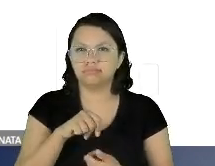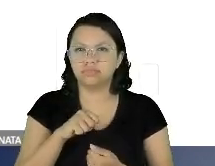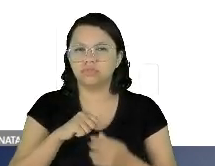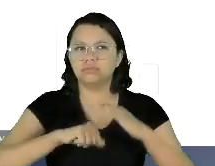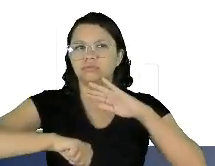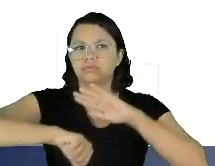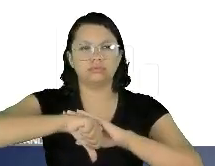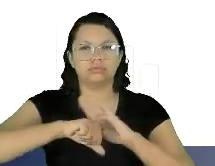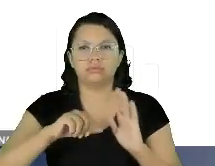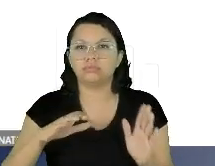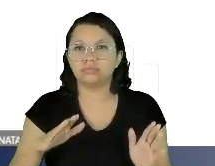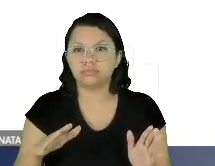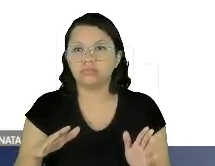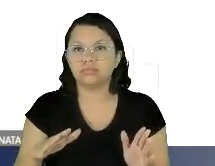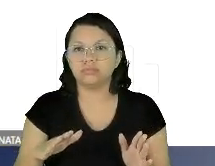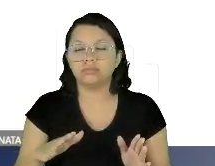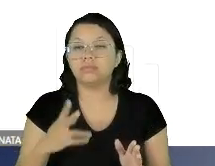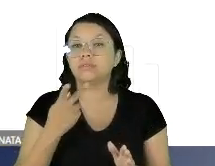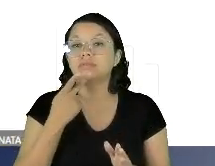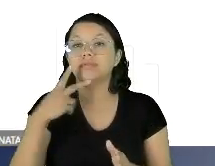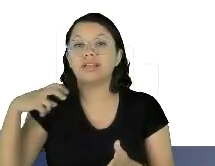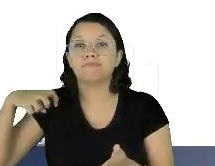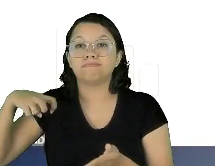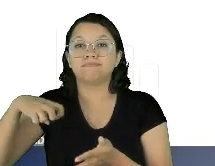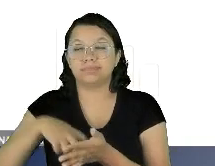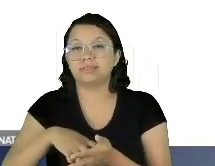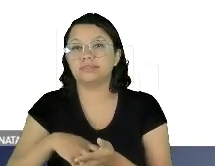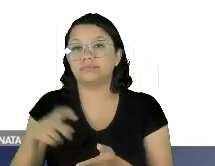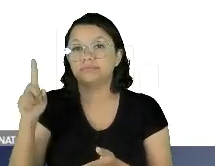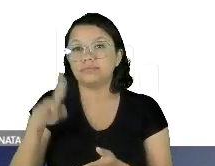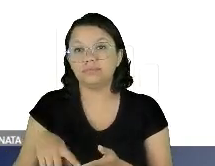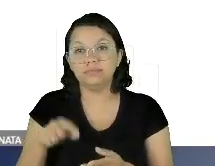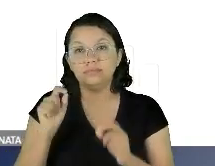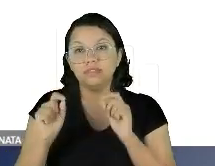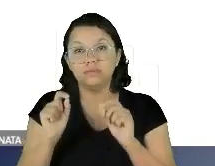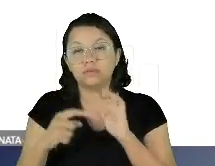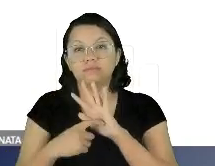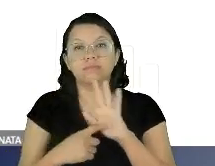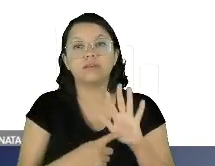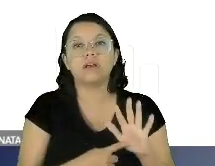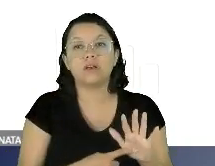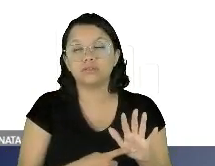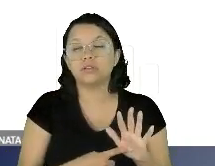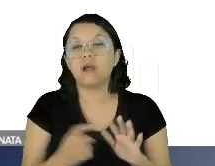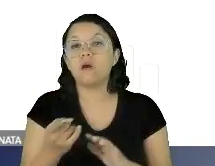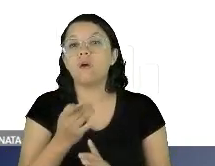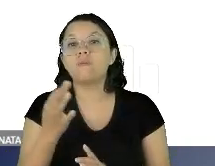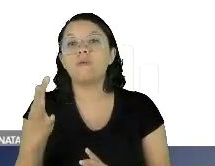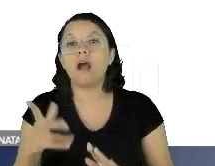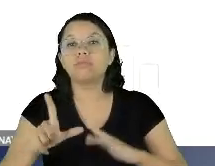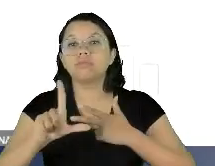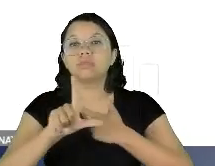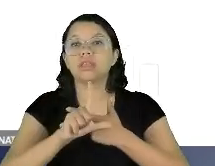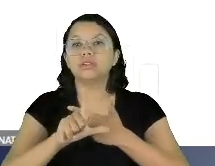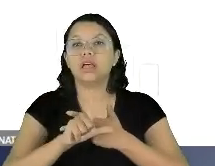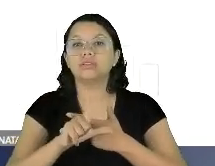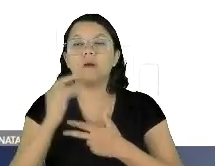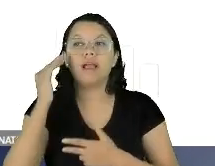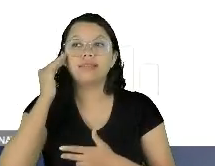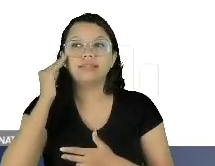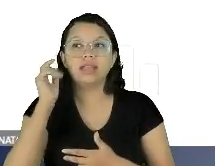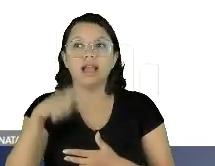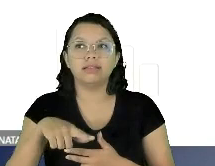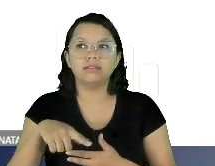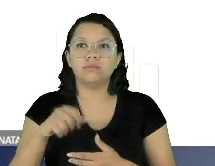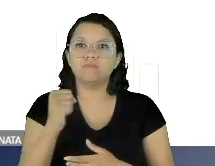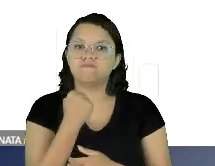eu falei para vocês, a pena é aquilo que mostra o quanto o legislador entende aquilo como grave,